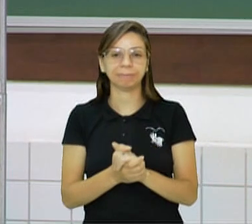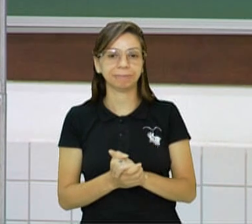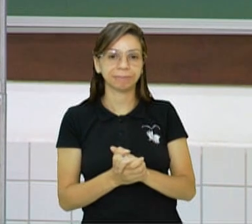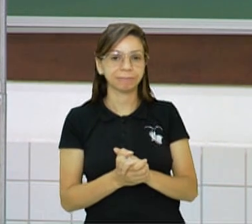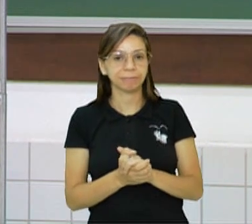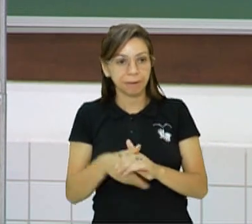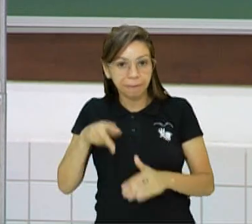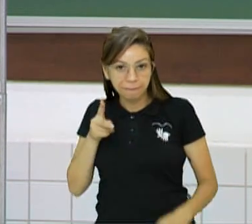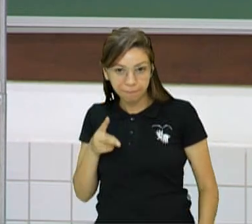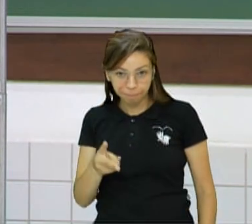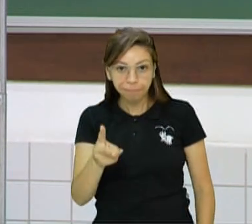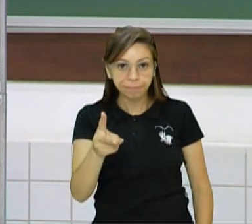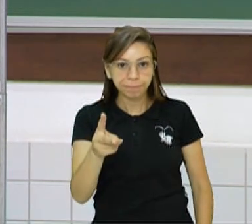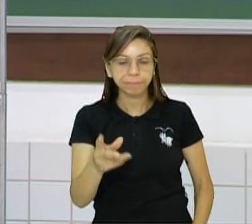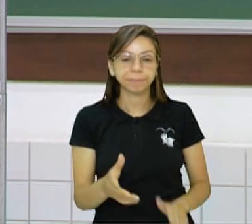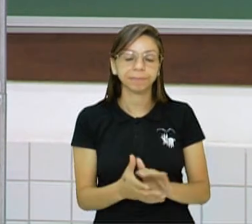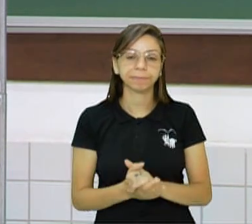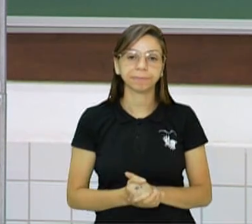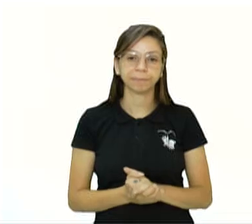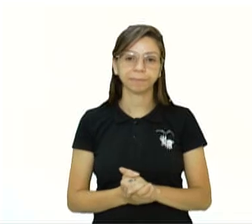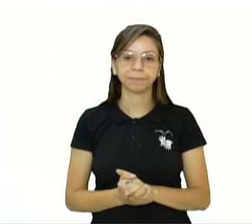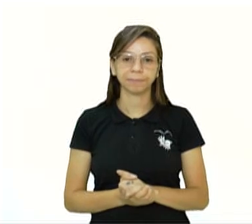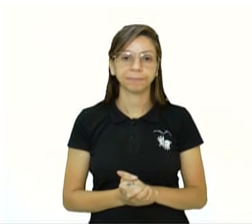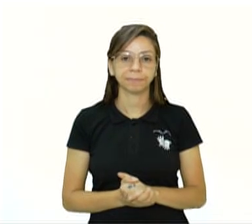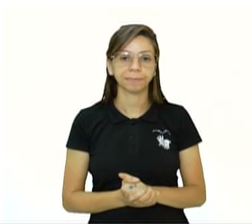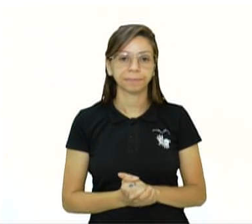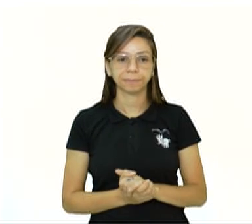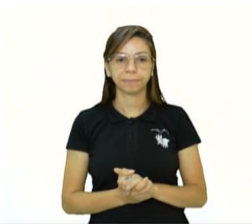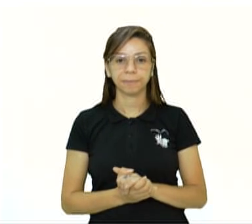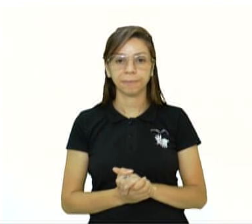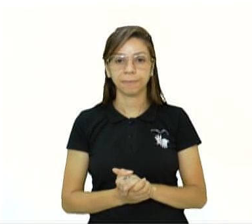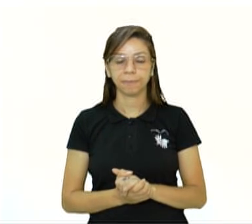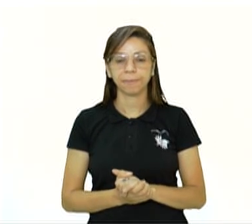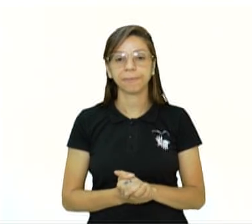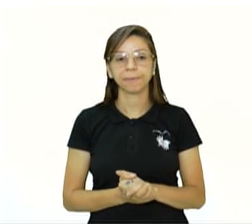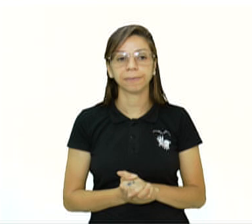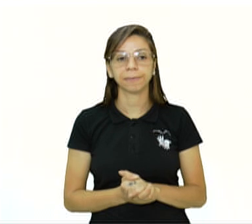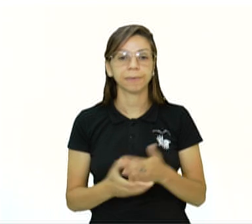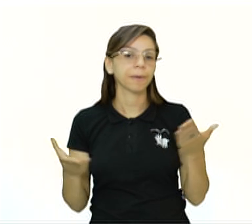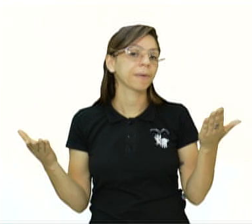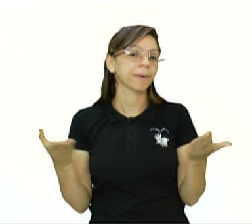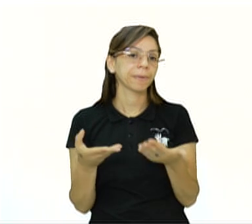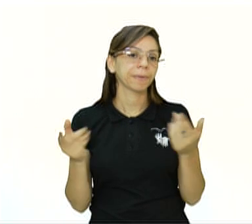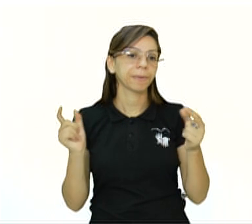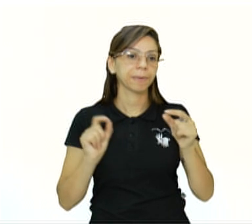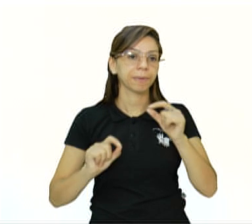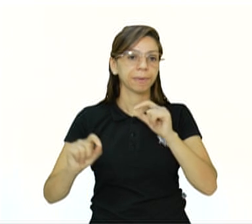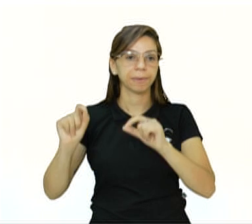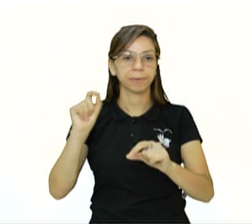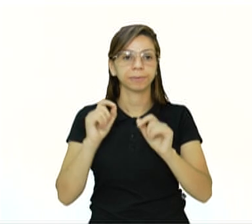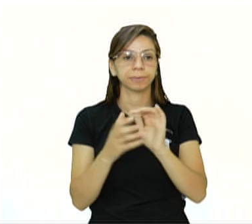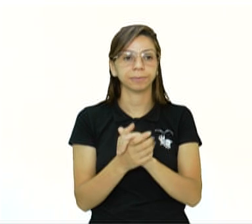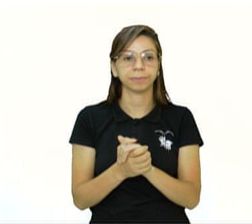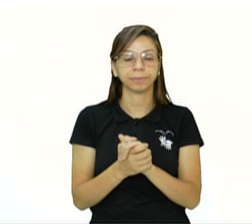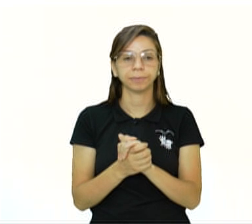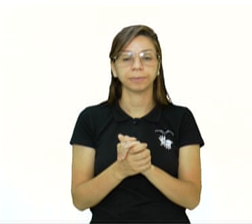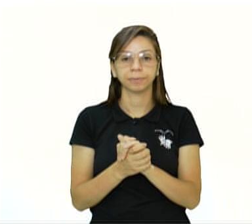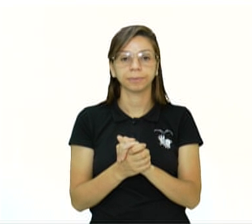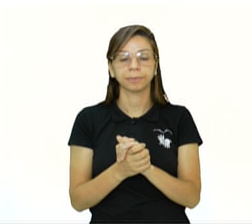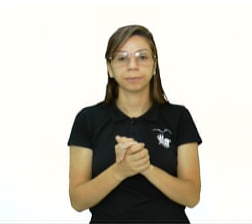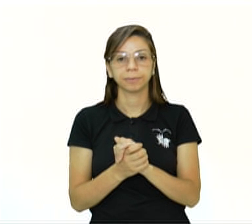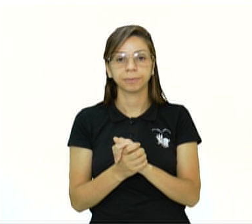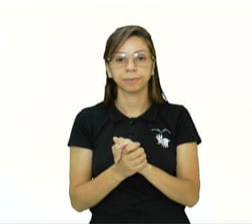vamos continuar? Olhem lá então, vamos montar agora uma pirâmide de